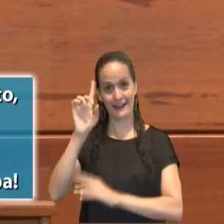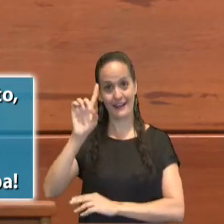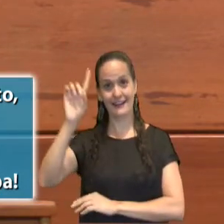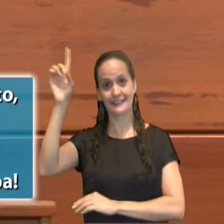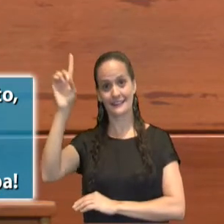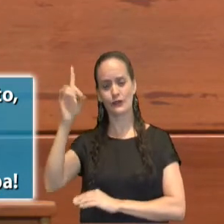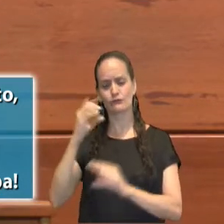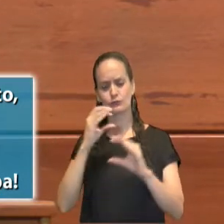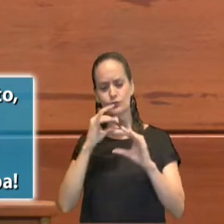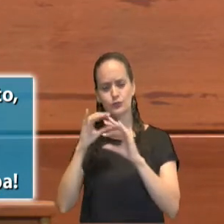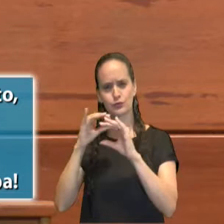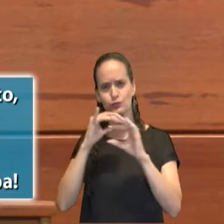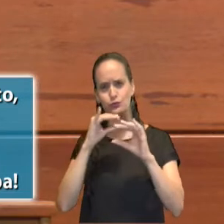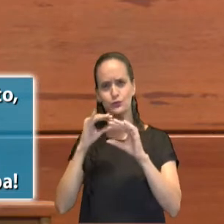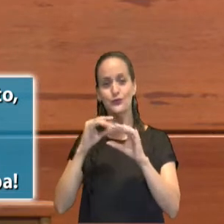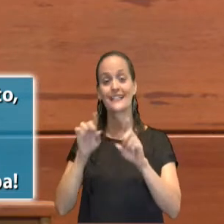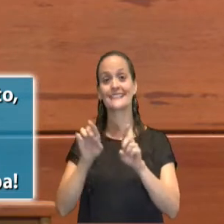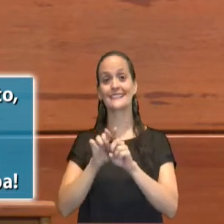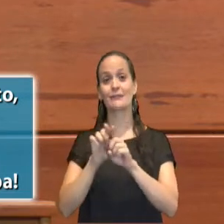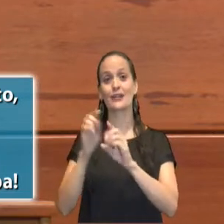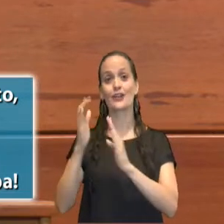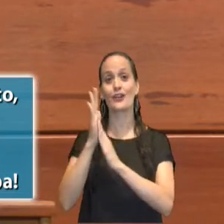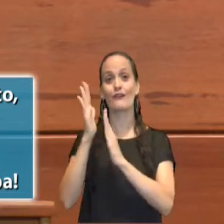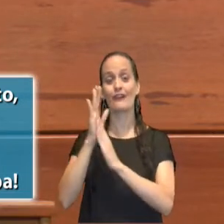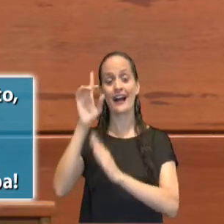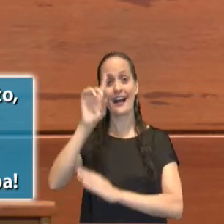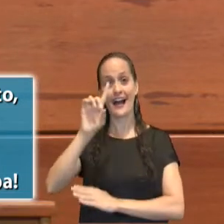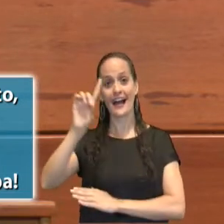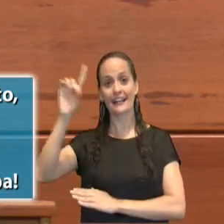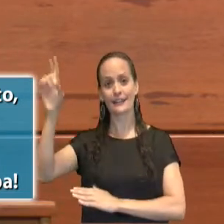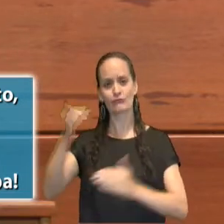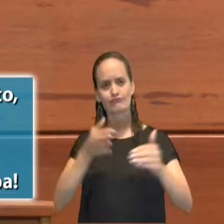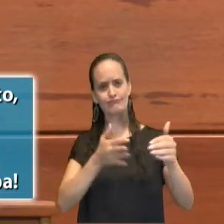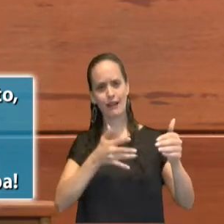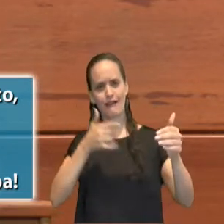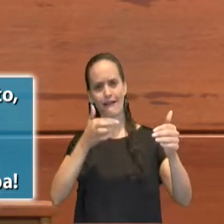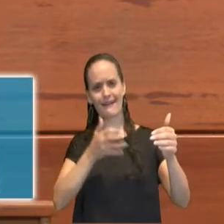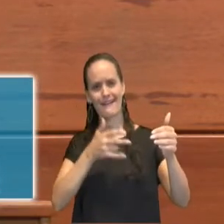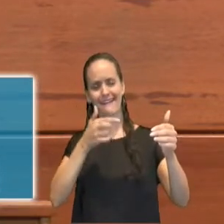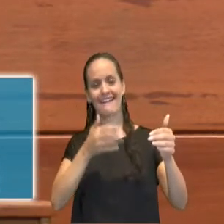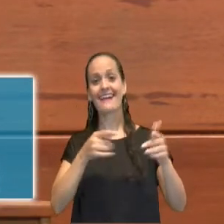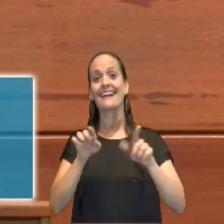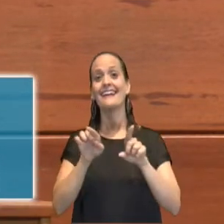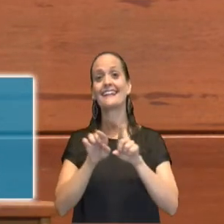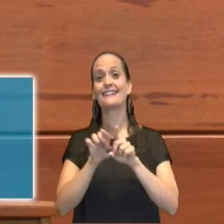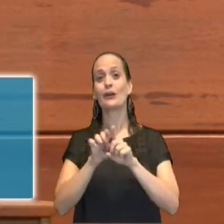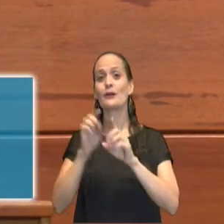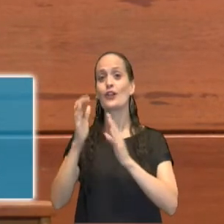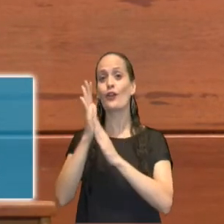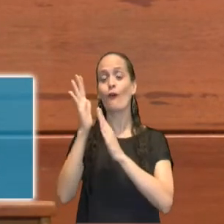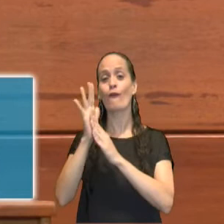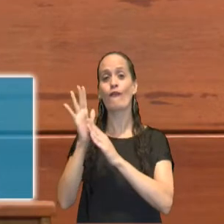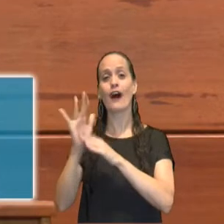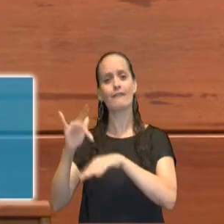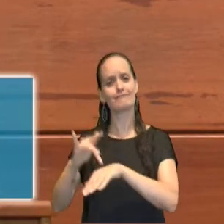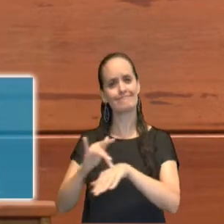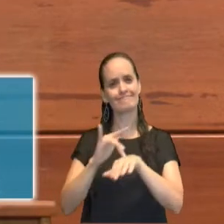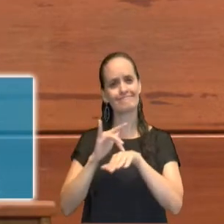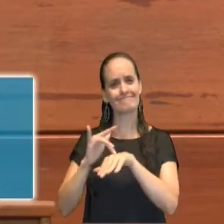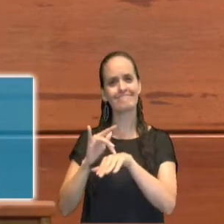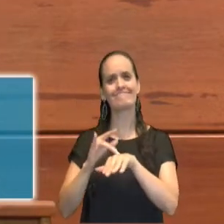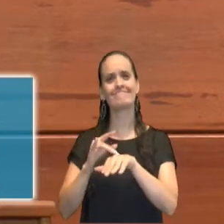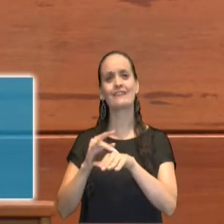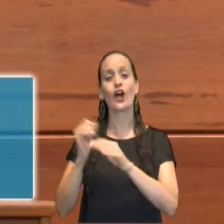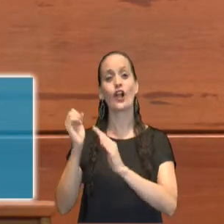da trombeta, louvai-o com saltério e com harpa. Louvai-o com adufes e danças, louvai-o